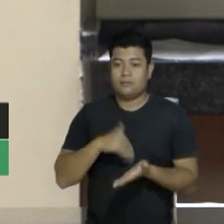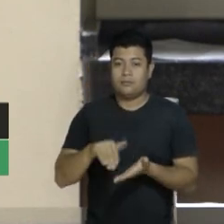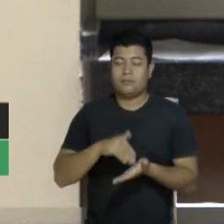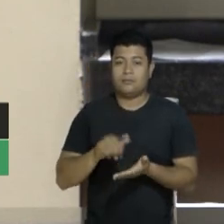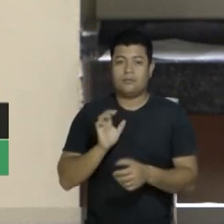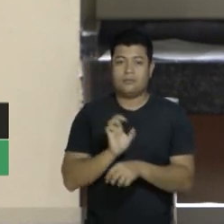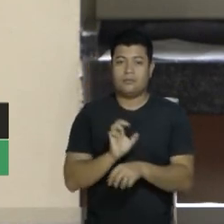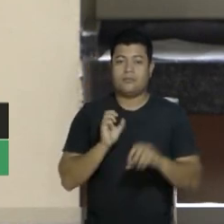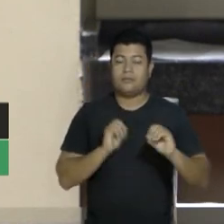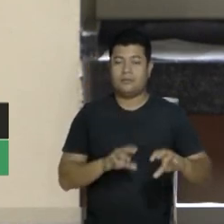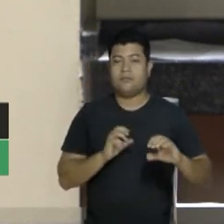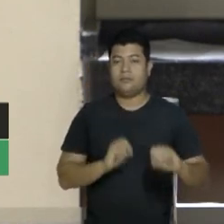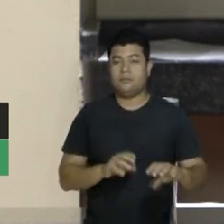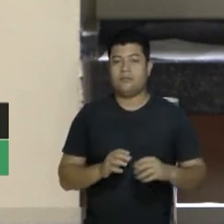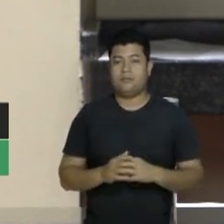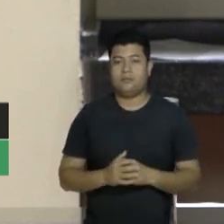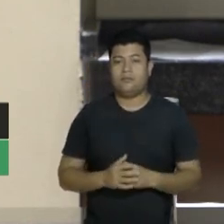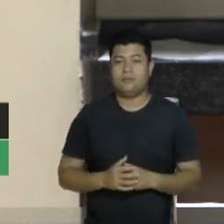da Educação